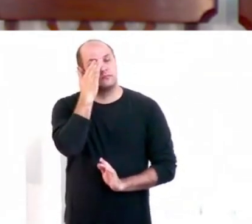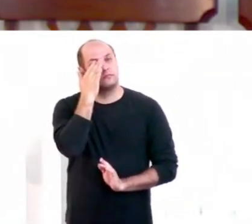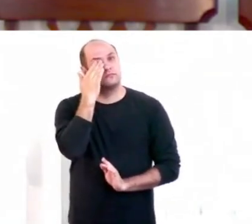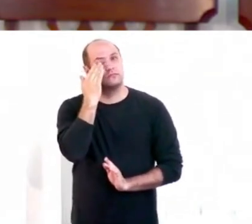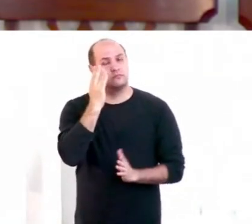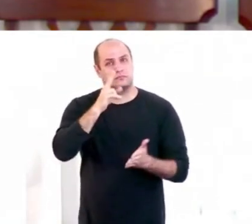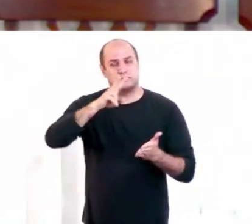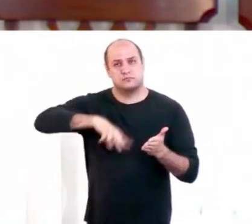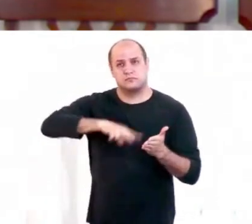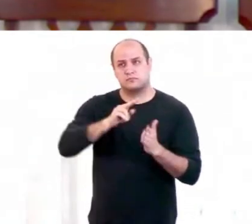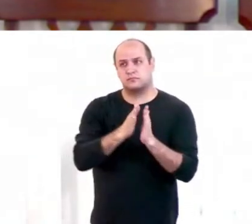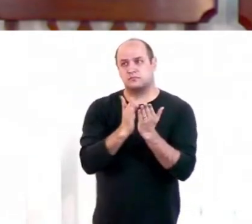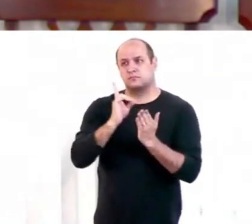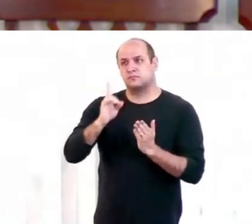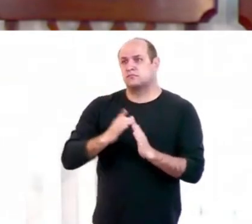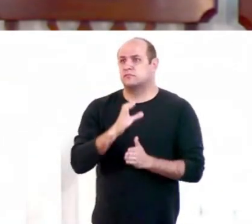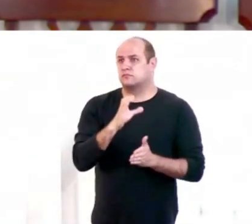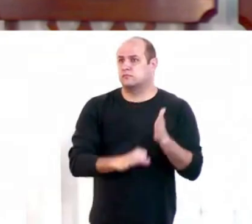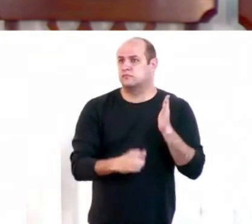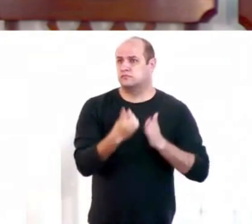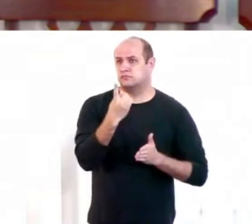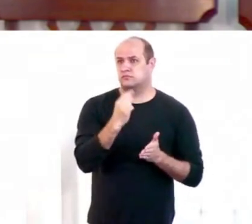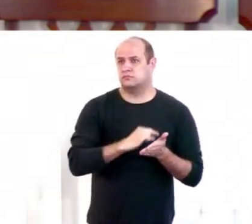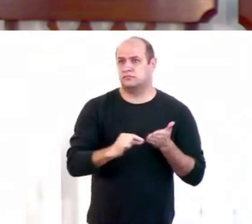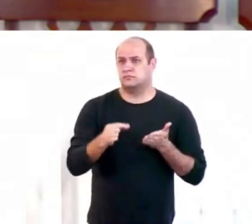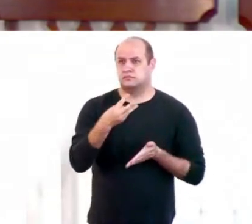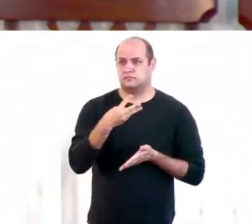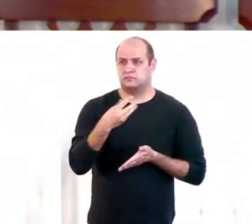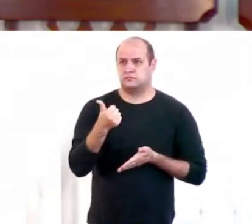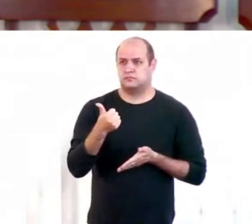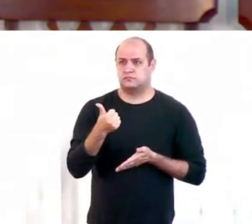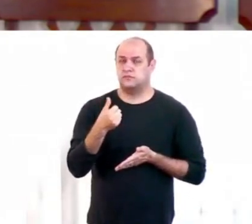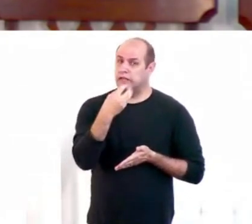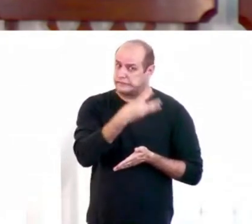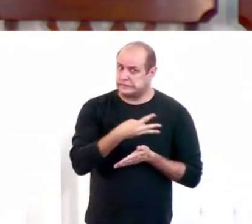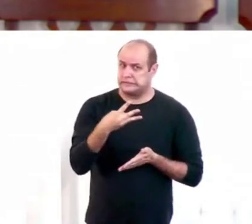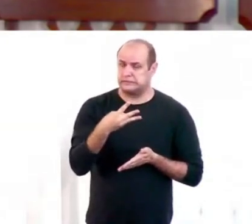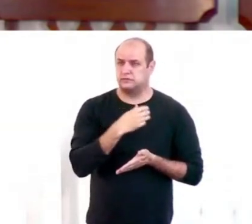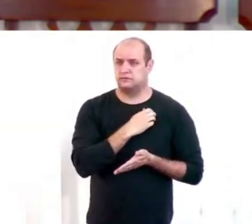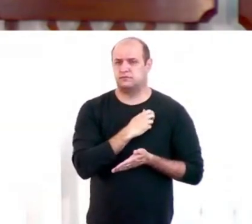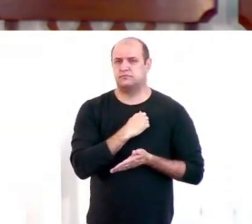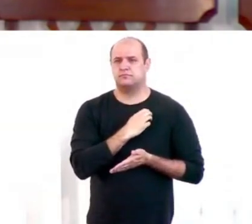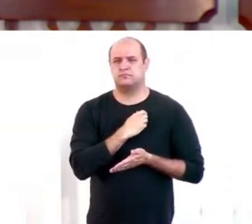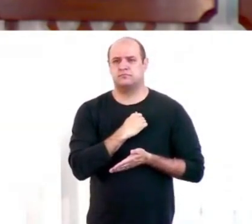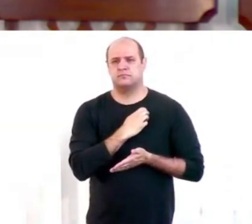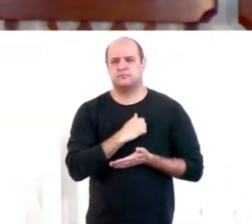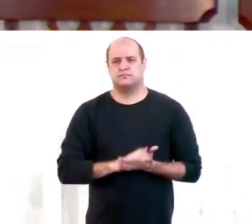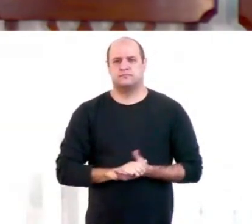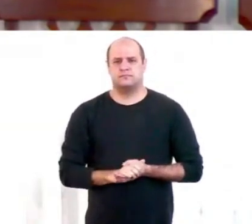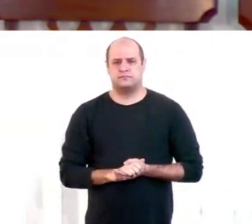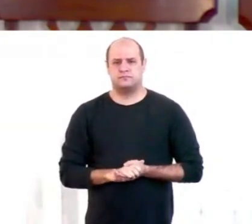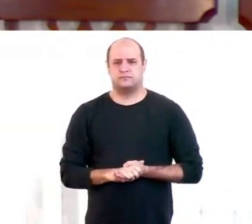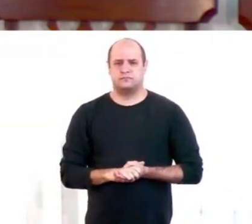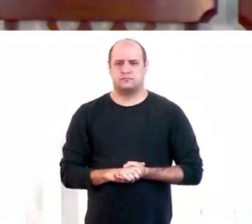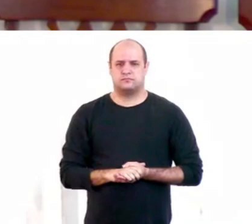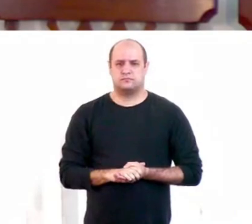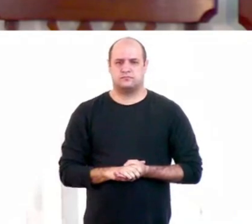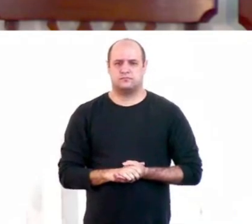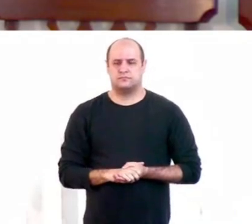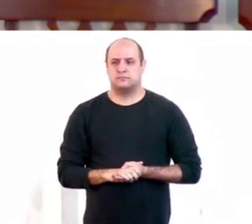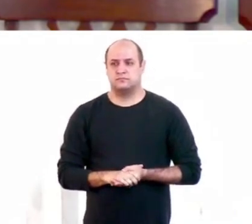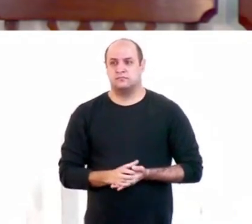partir do capítulo 1, verso 13. Se você puder depois em sua